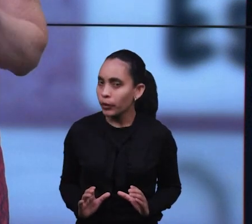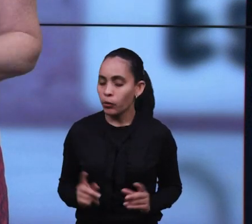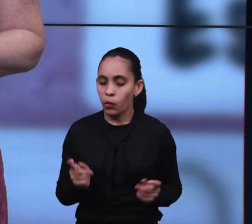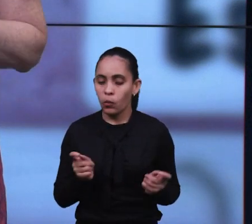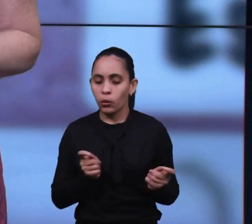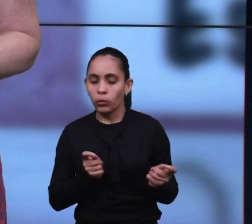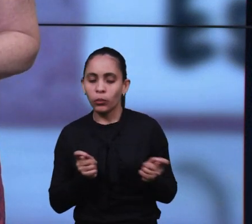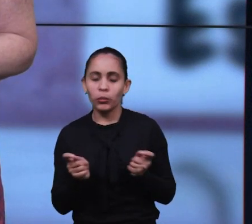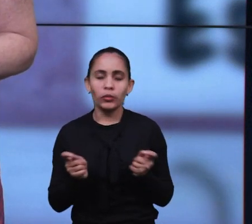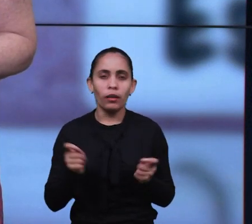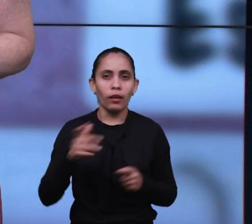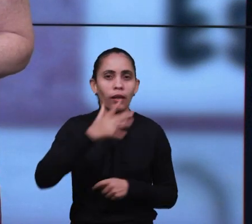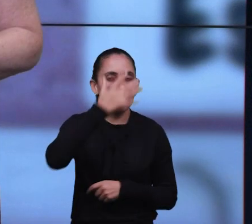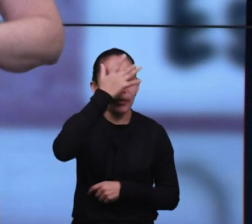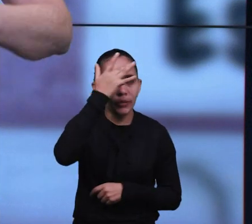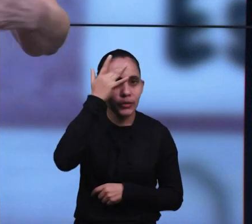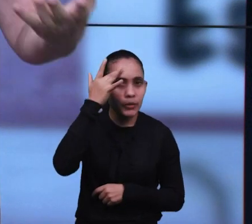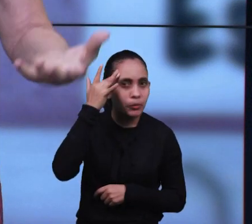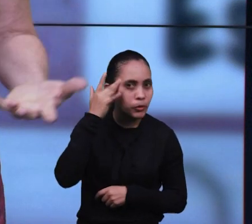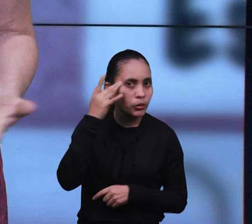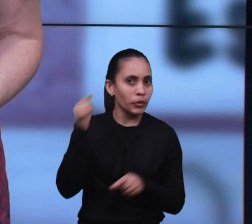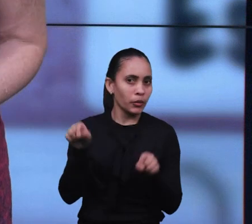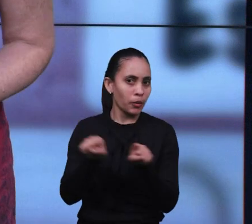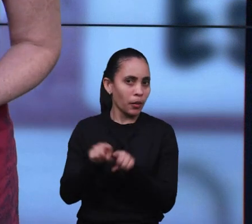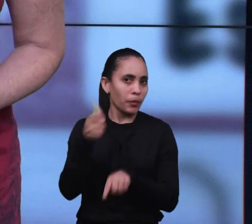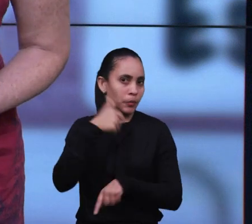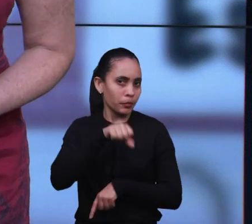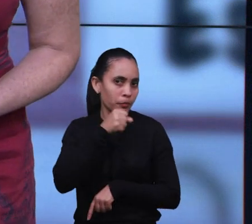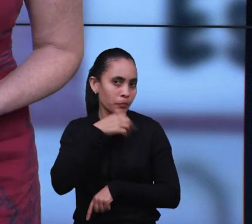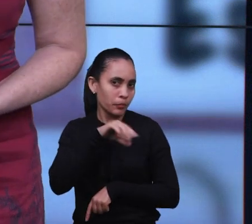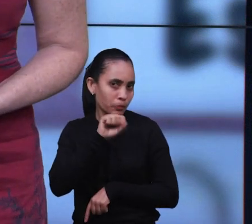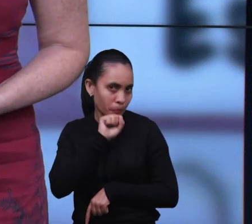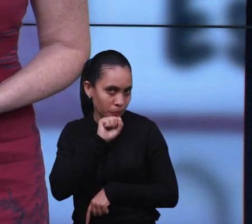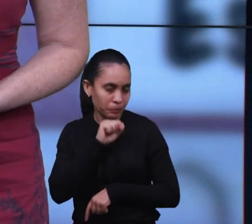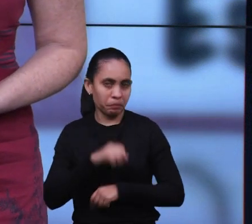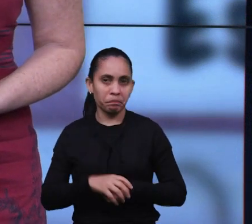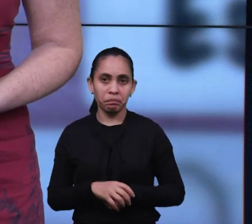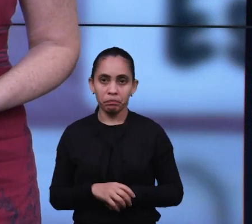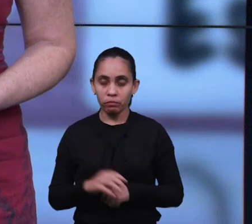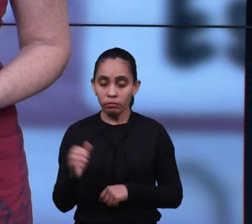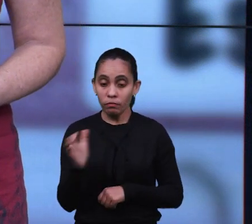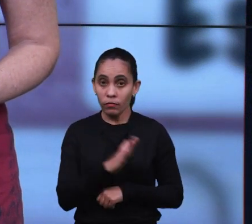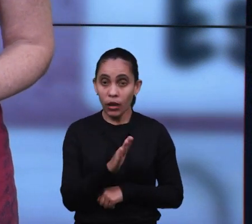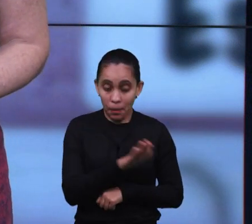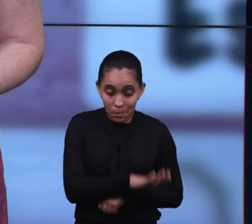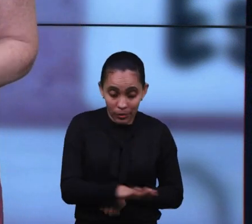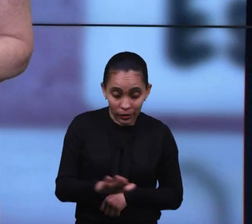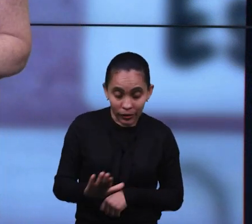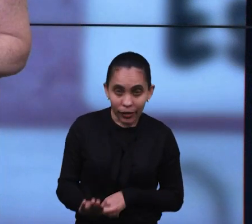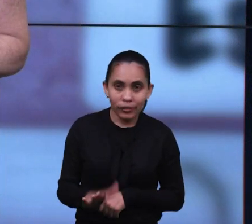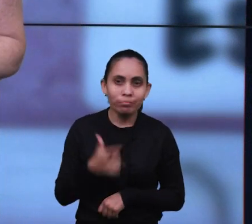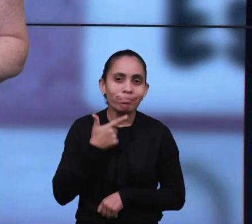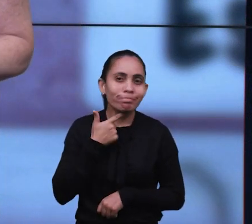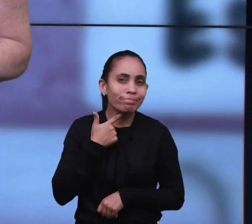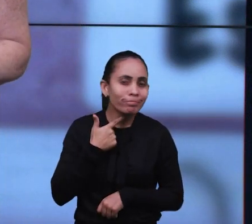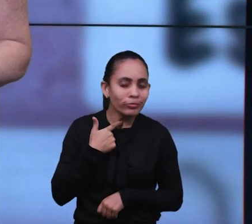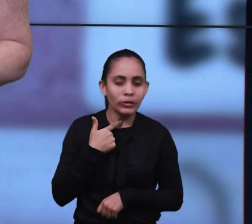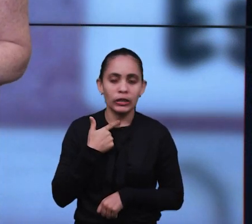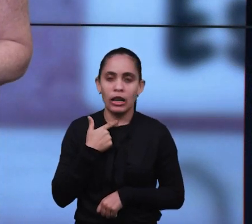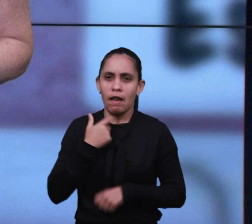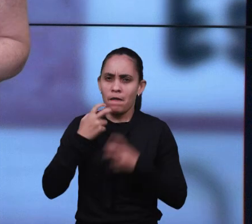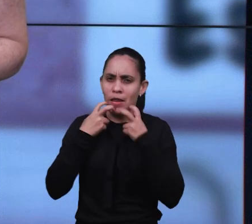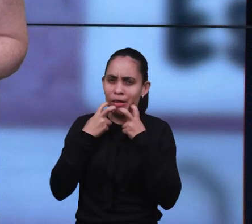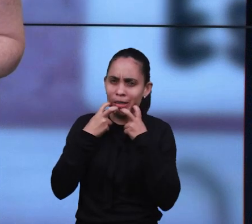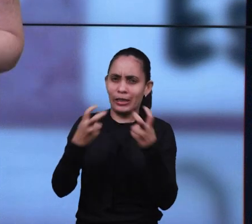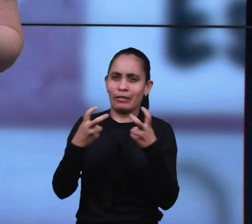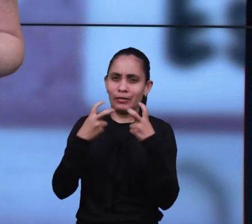de controlar as pessoas e contextos nos quais ela vive. Quando ainda for pequena, ela tentará controlar a